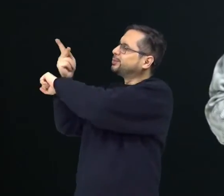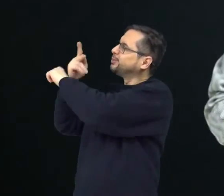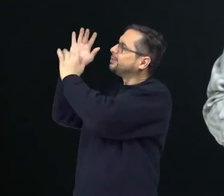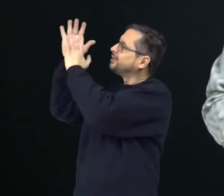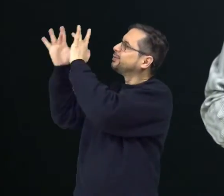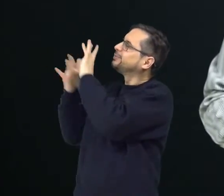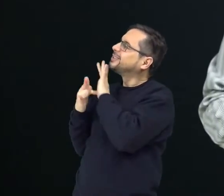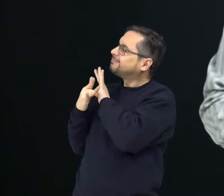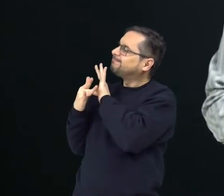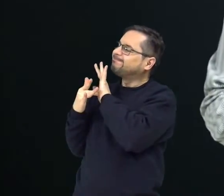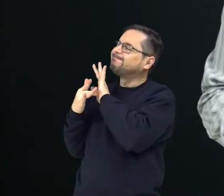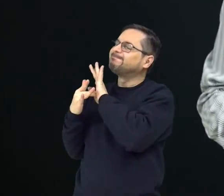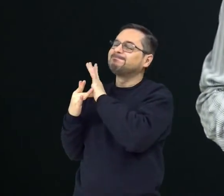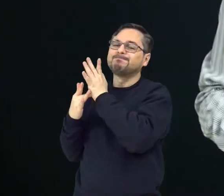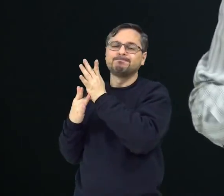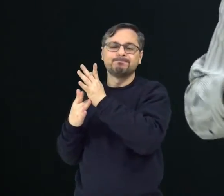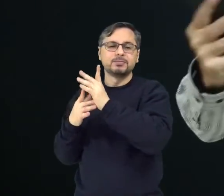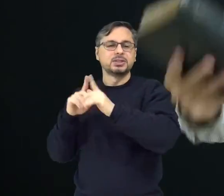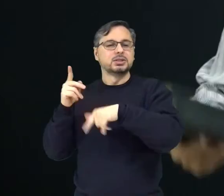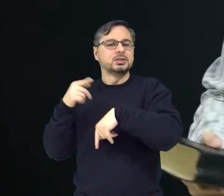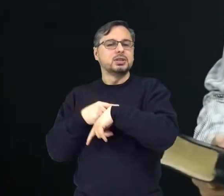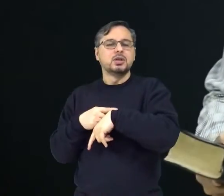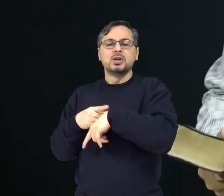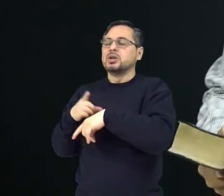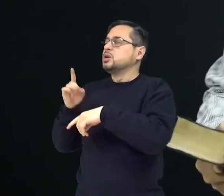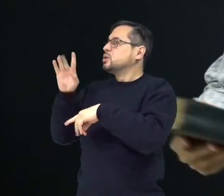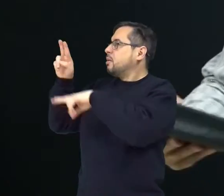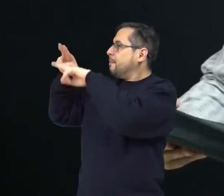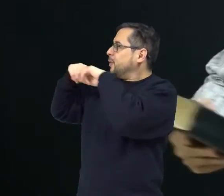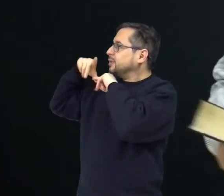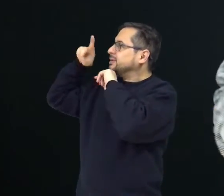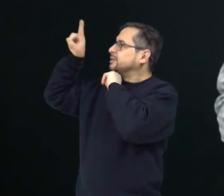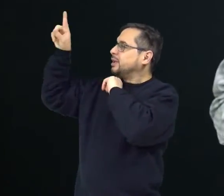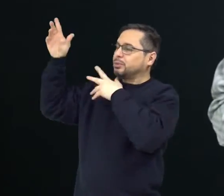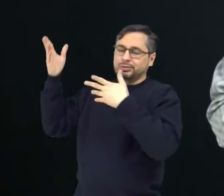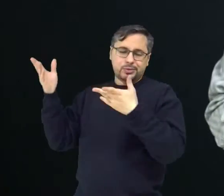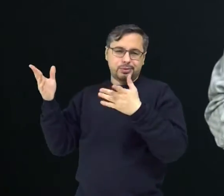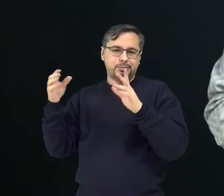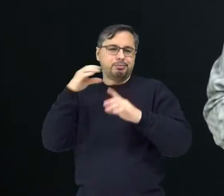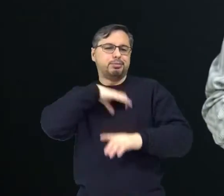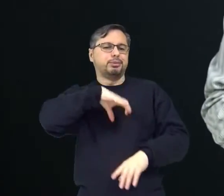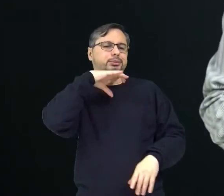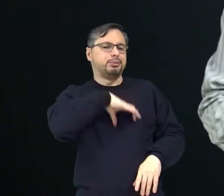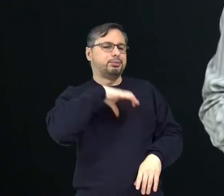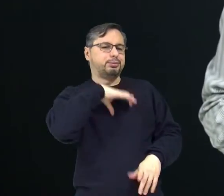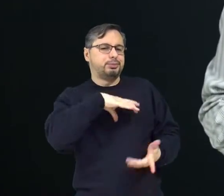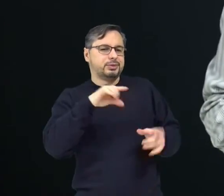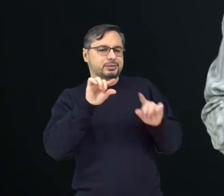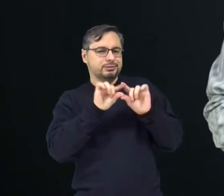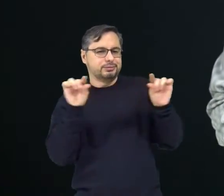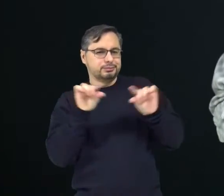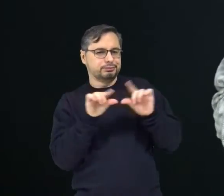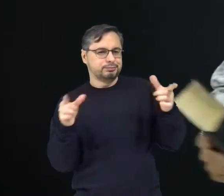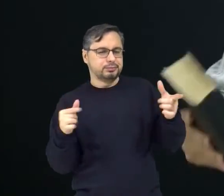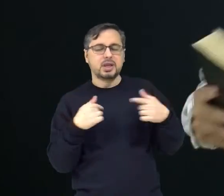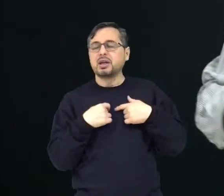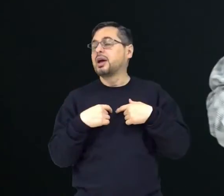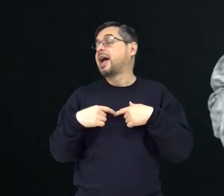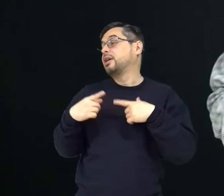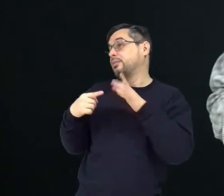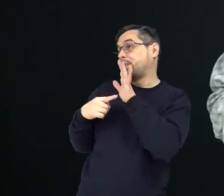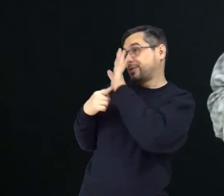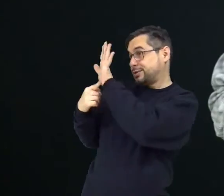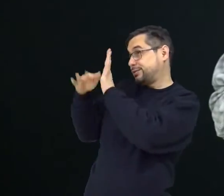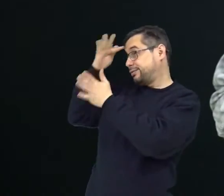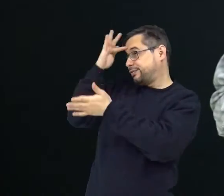Jesus. Eu digo só por Deus, como no jargão popular. E aí então eu dependo da fé. Aí então eu